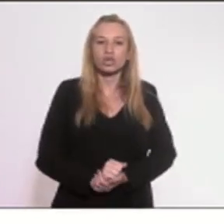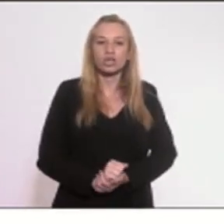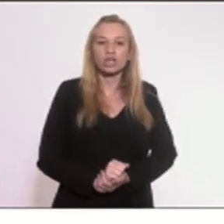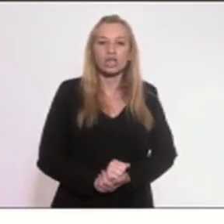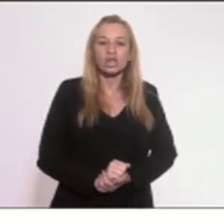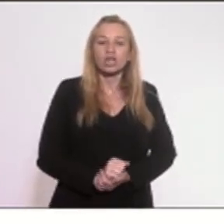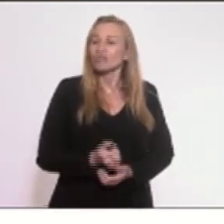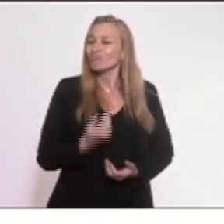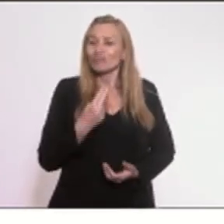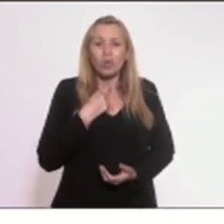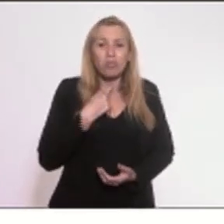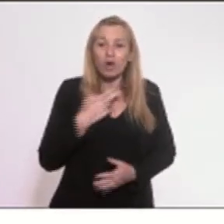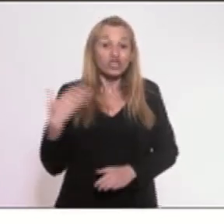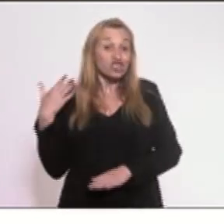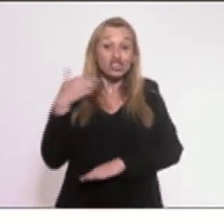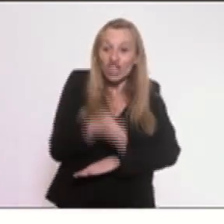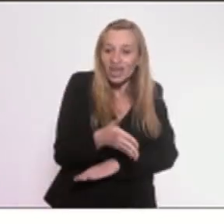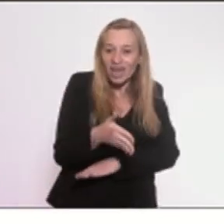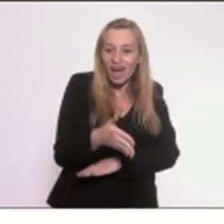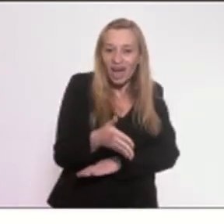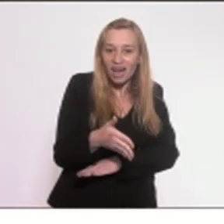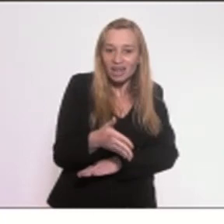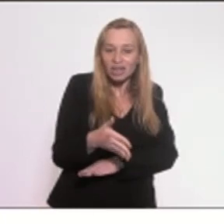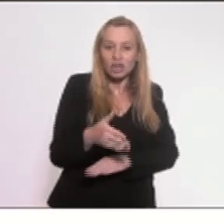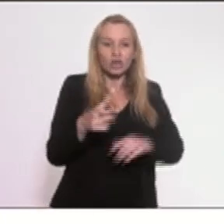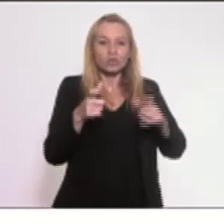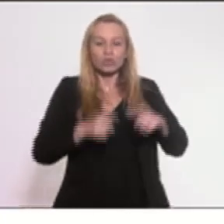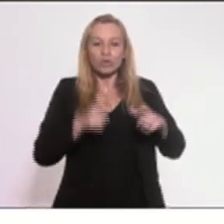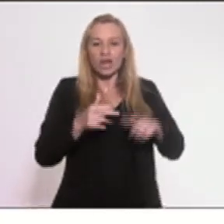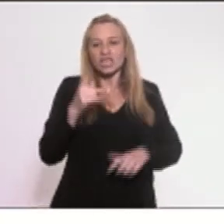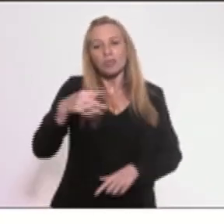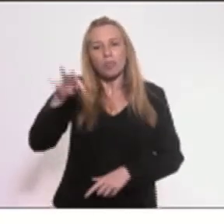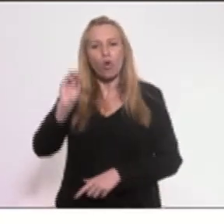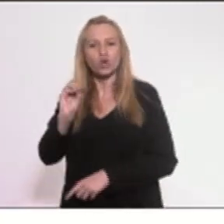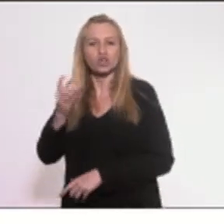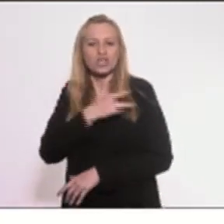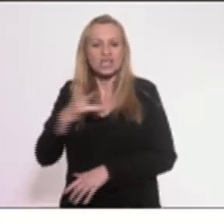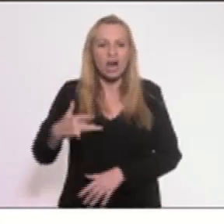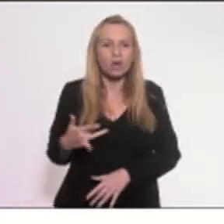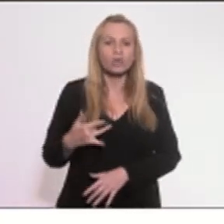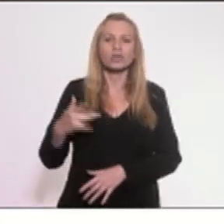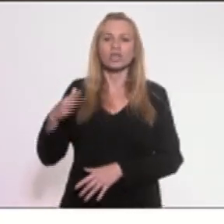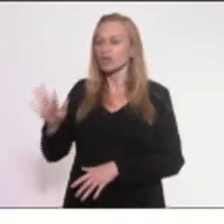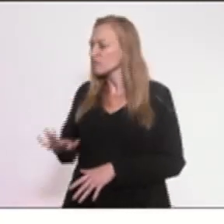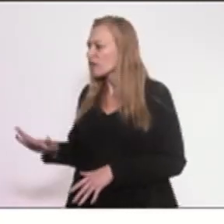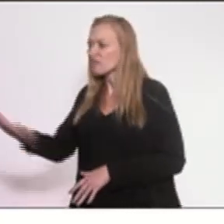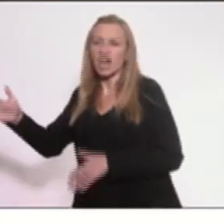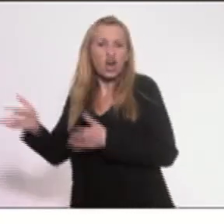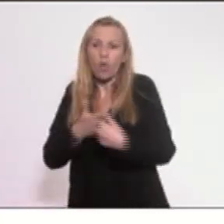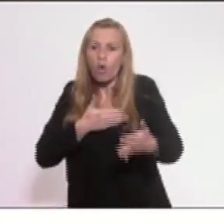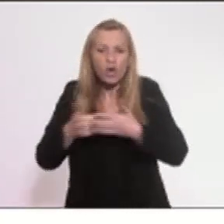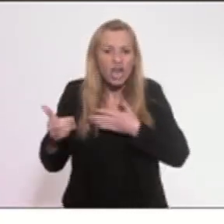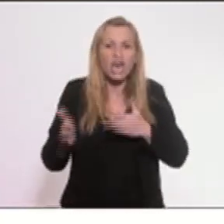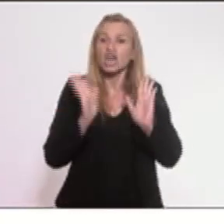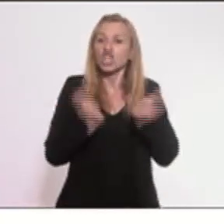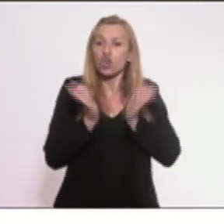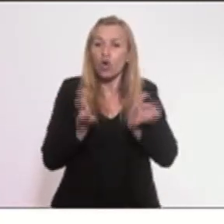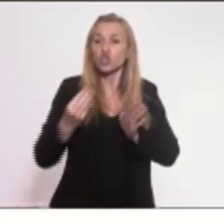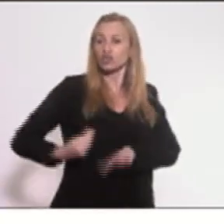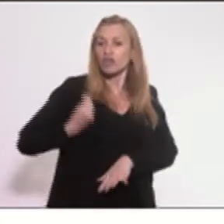podem chegar aos postos de saúde, seja na Maré e no Complexo do Alemão, que hoje também